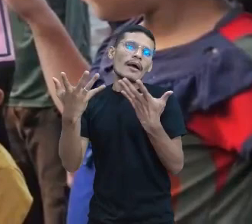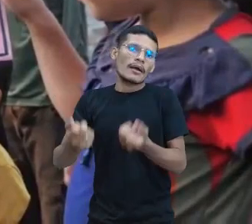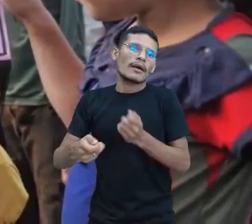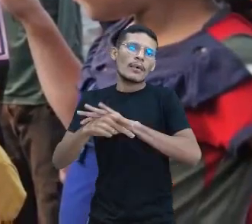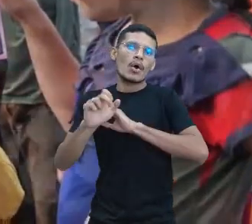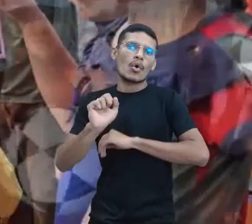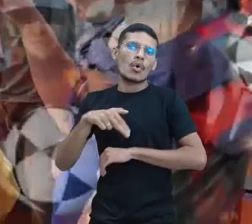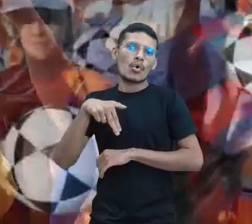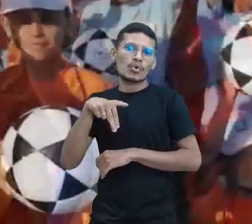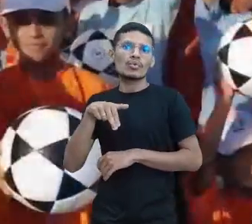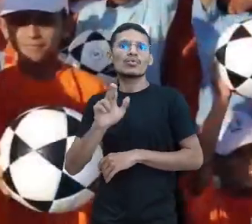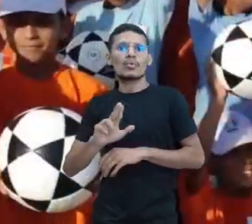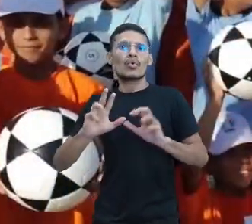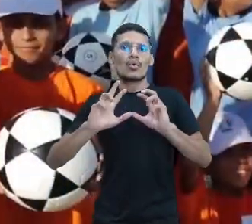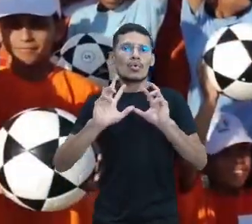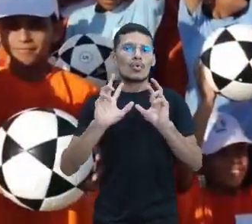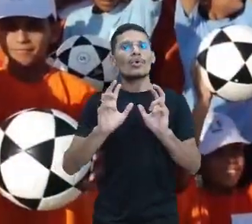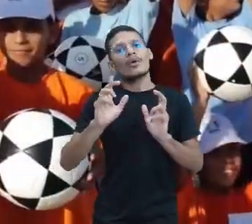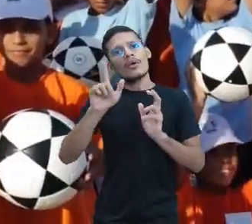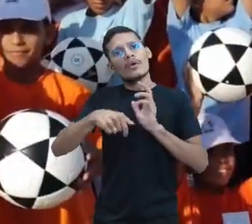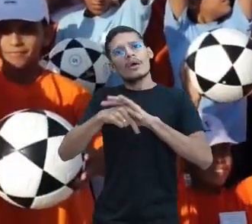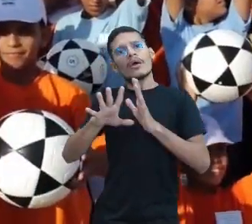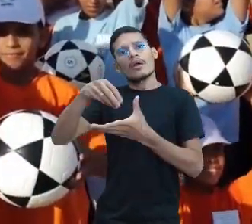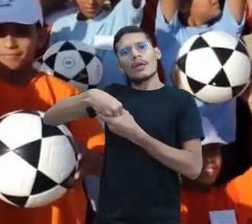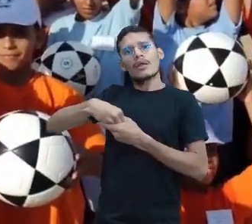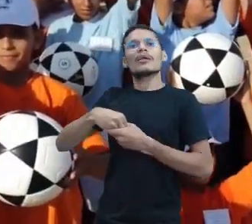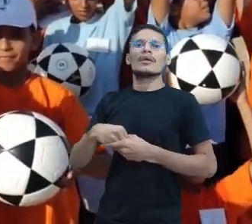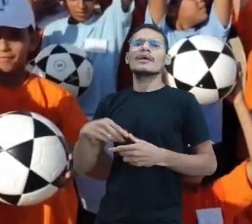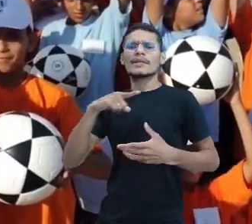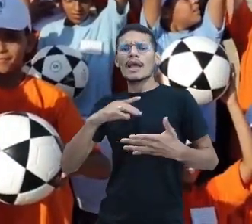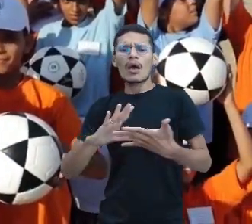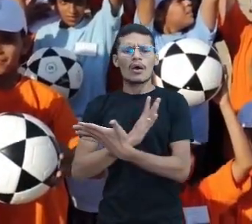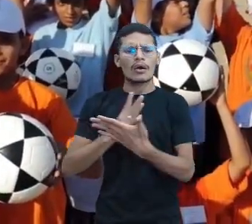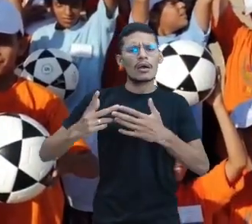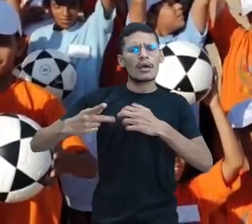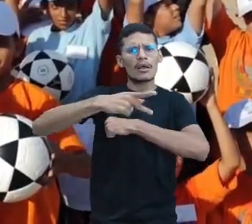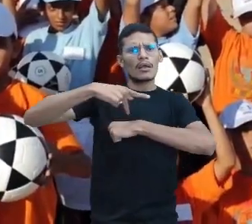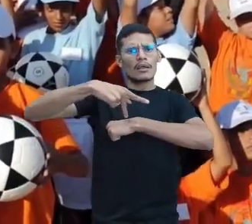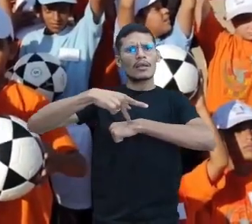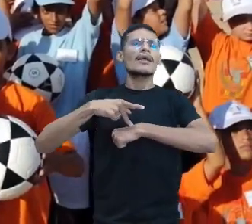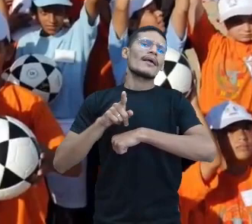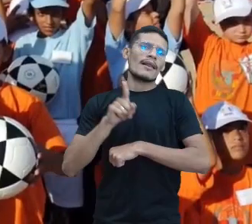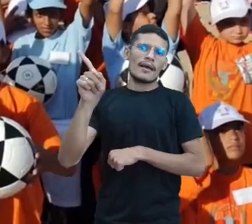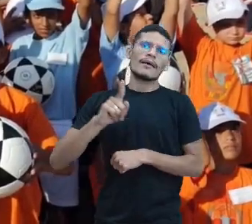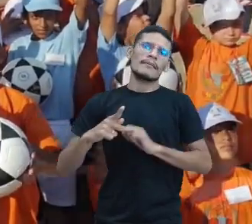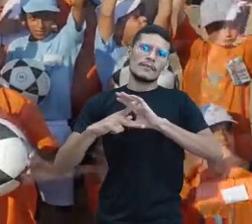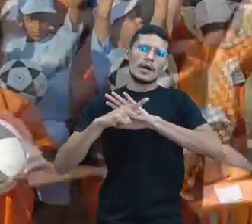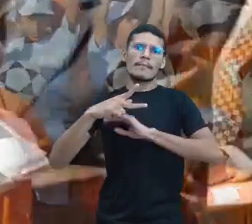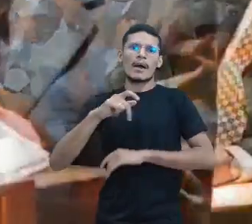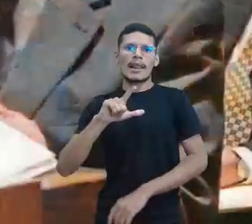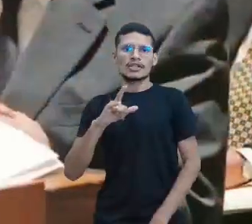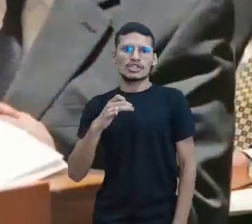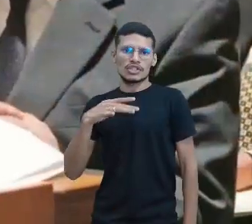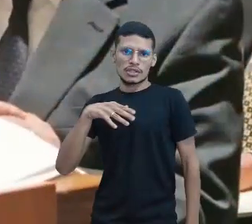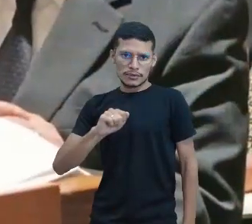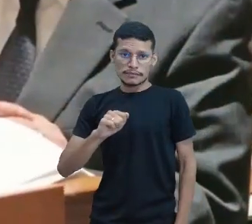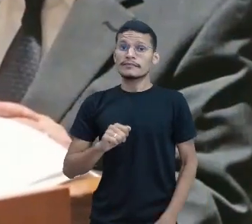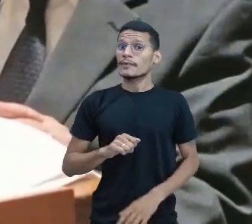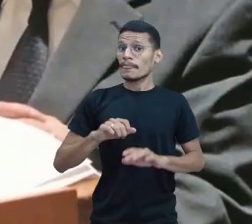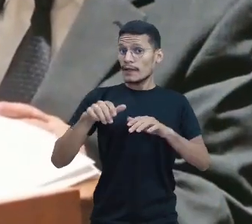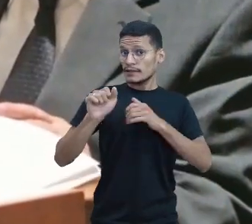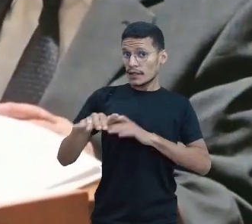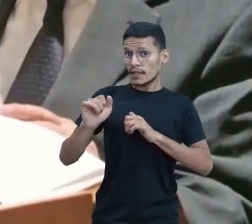Palestina, a UNRWA. Ela atua na Jordânia, Líbano, Síria e no território ocupado da Palestina. Em setembro